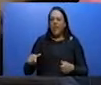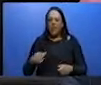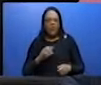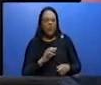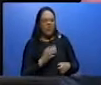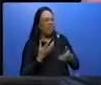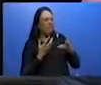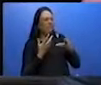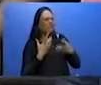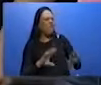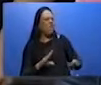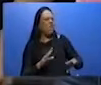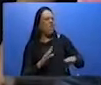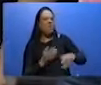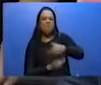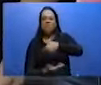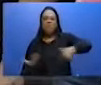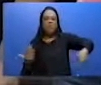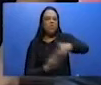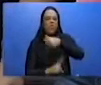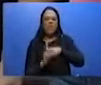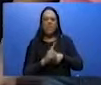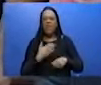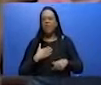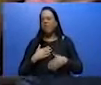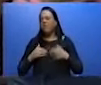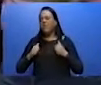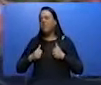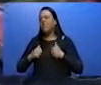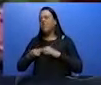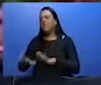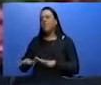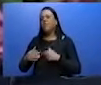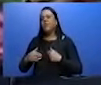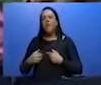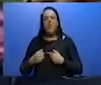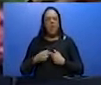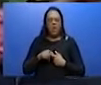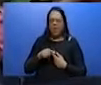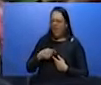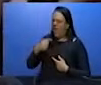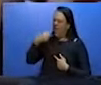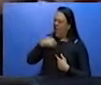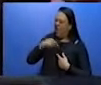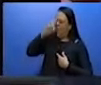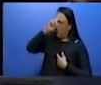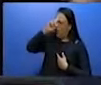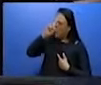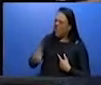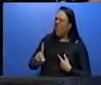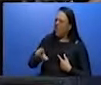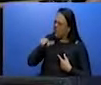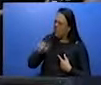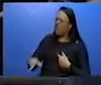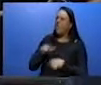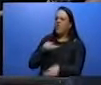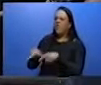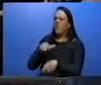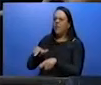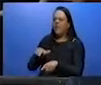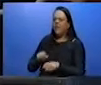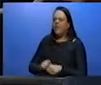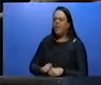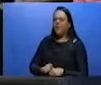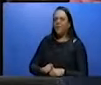Não, pode trabalhar o senhor aí que eu vou ficar na minha aldeia. Eu não estou pedindo, eu estou mandando, os portugueses falavam. E eles